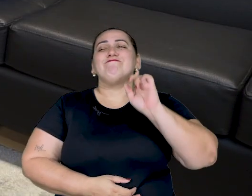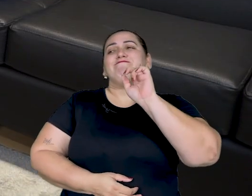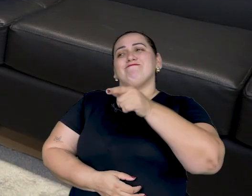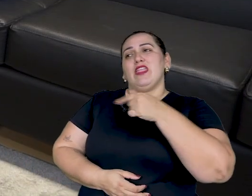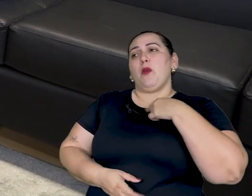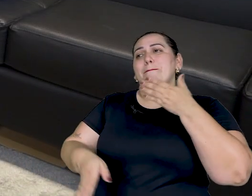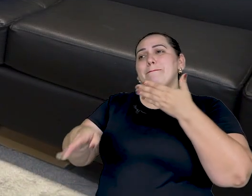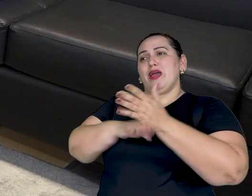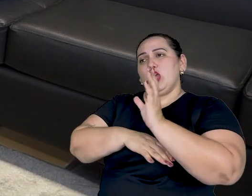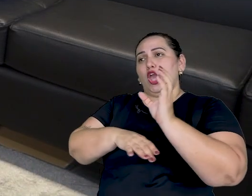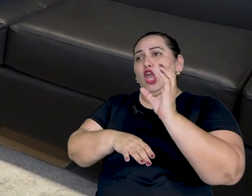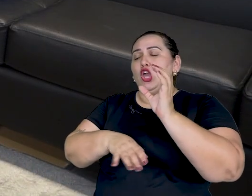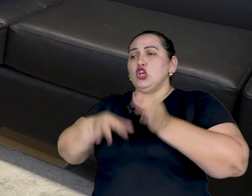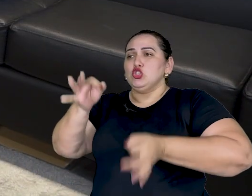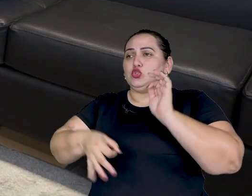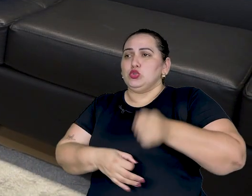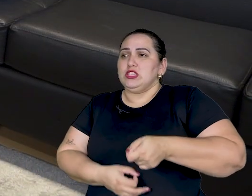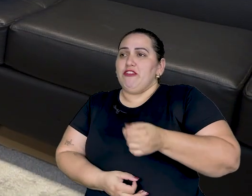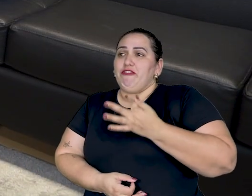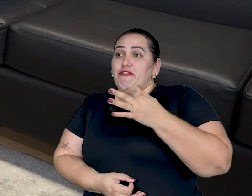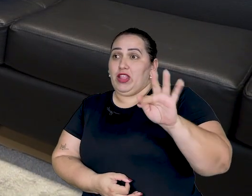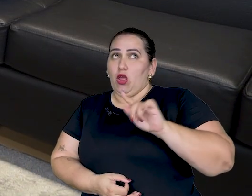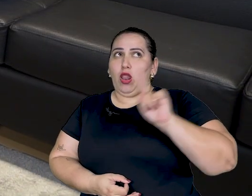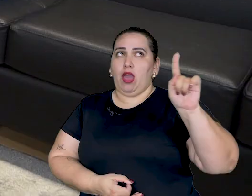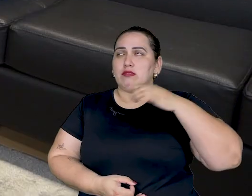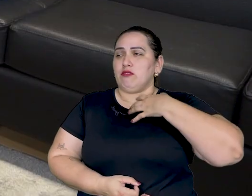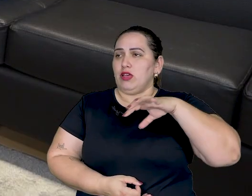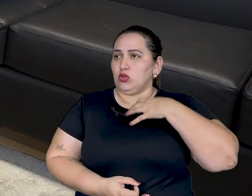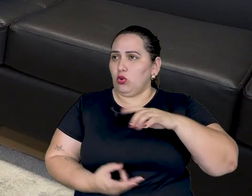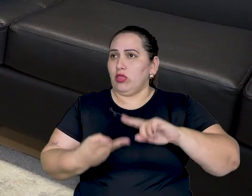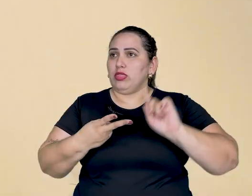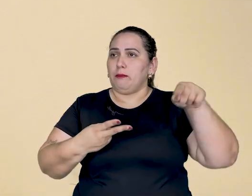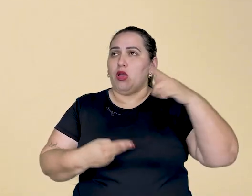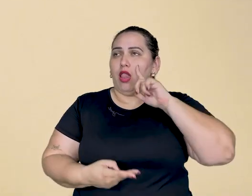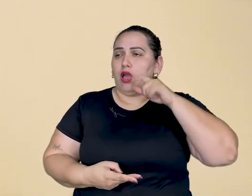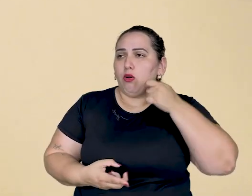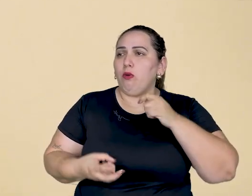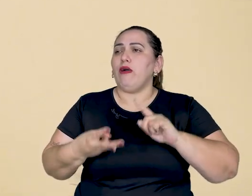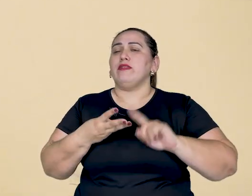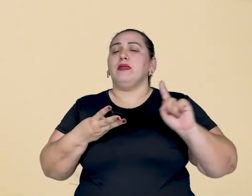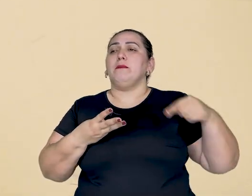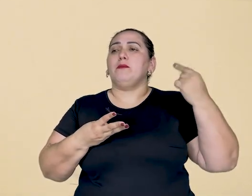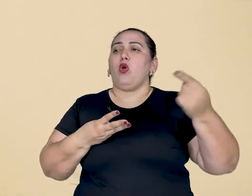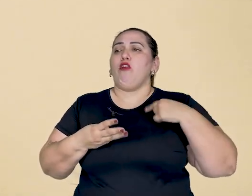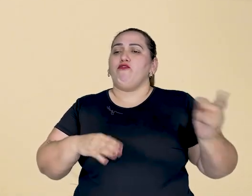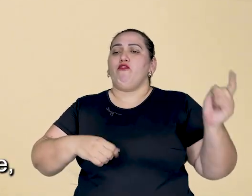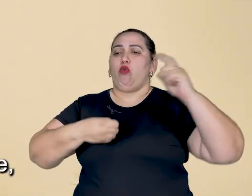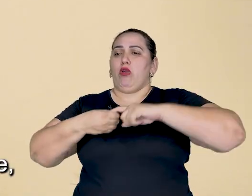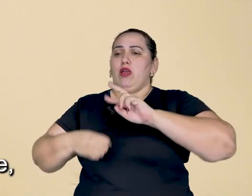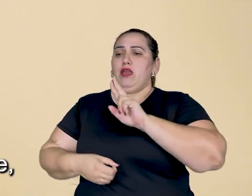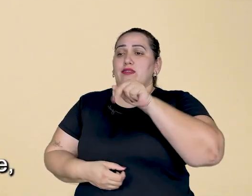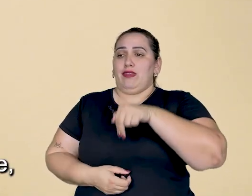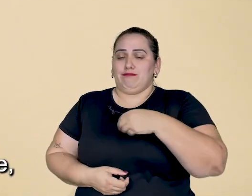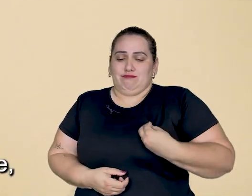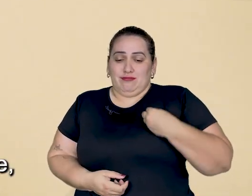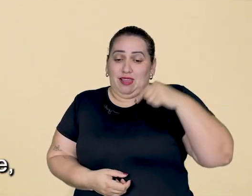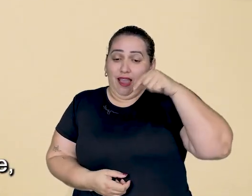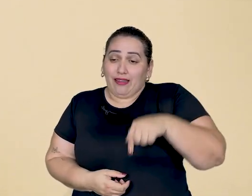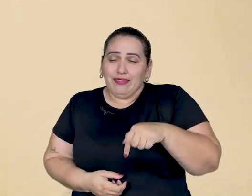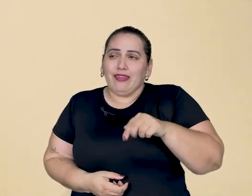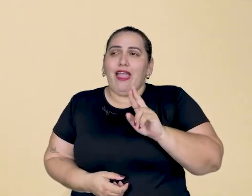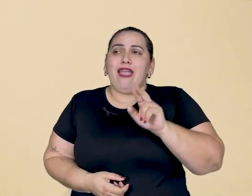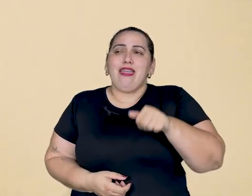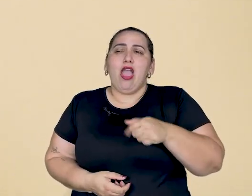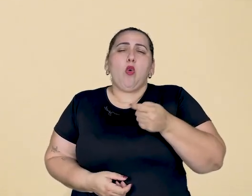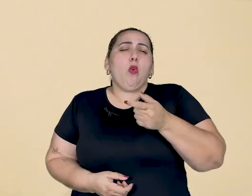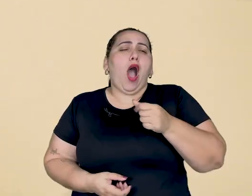Isso, aí passei no concurso de juiz federal, aí fui juiz federal em Salvador, fui juiz federal em Alagoas, depois eu vim para o Rio Grande do Norte,